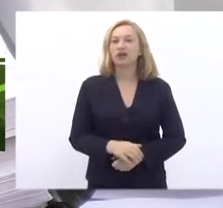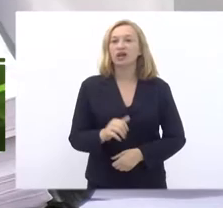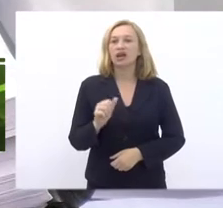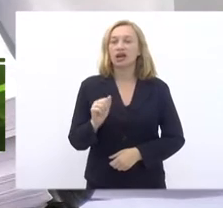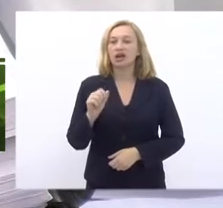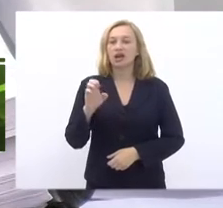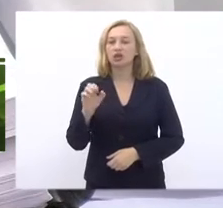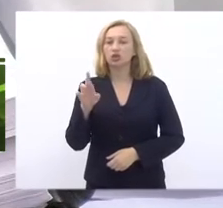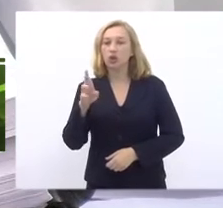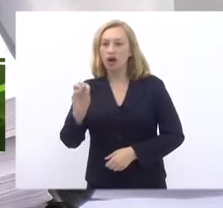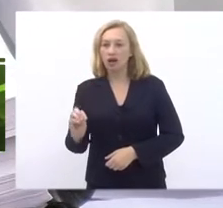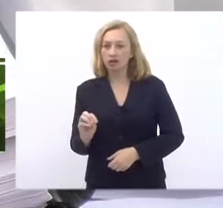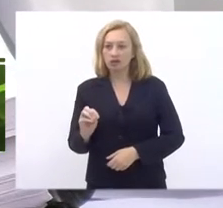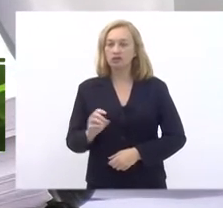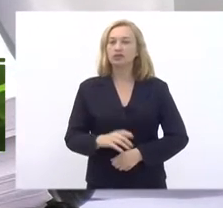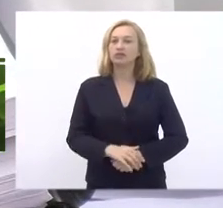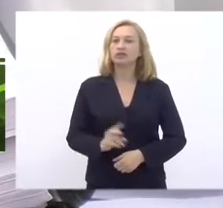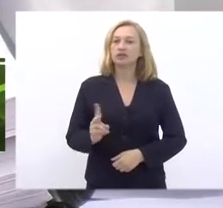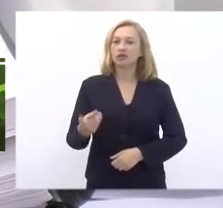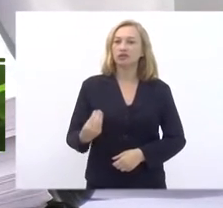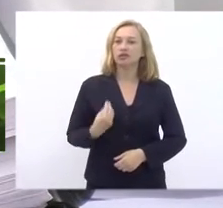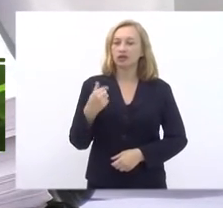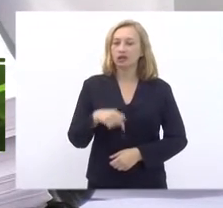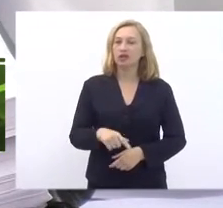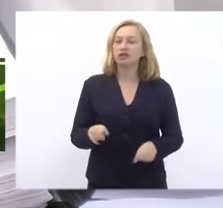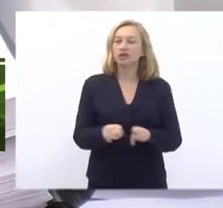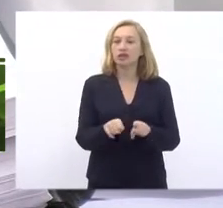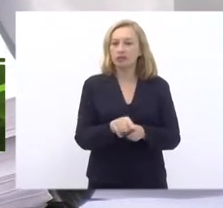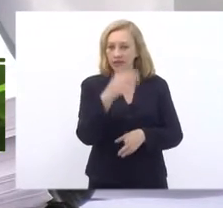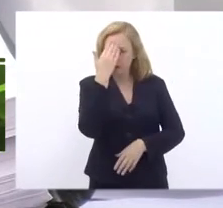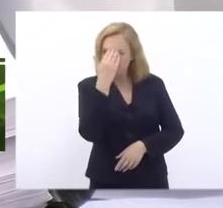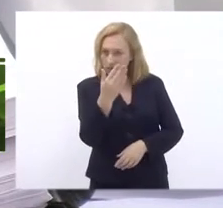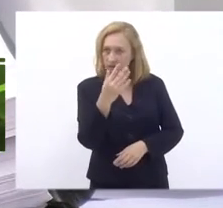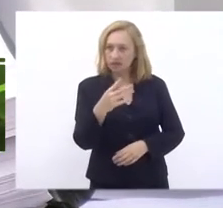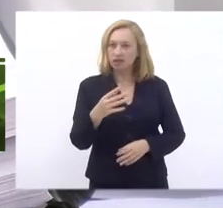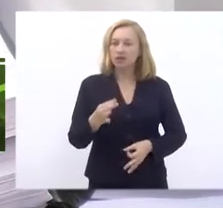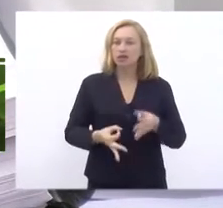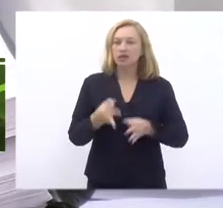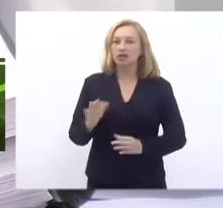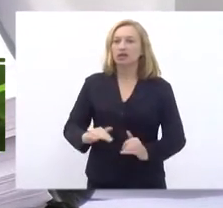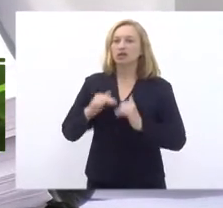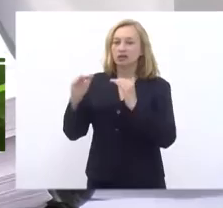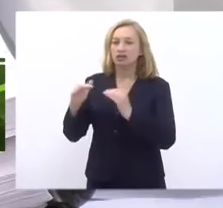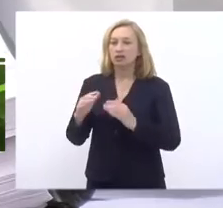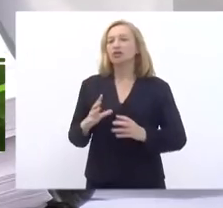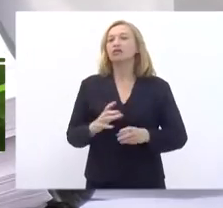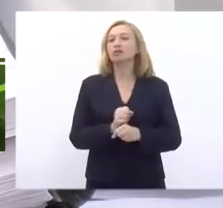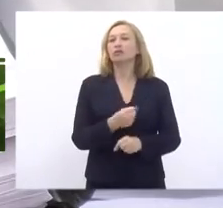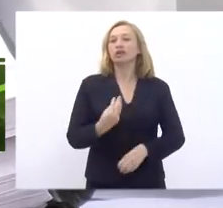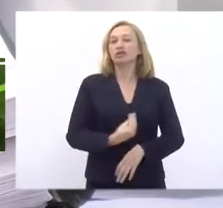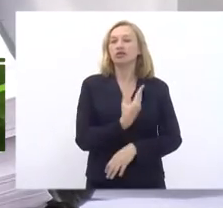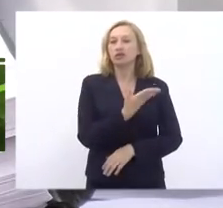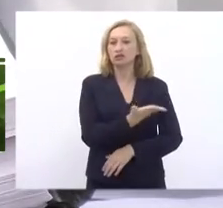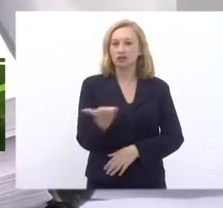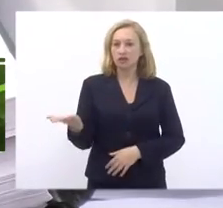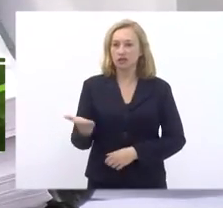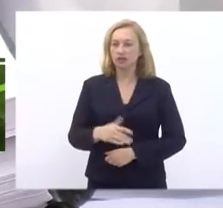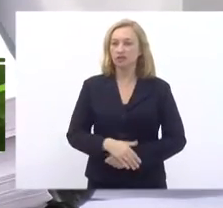que é nosso defensor público sempre presente, e agradecer também ao Tribunal de Contas pela presença de todos vocês.